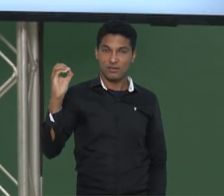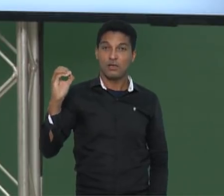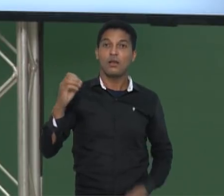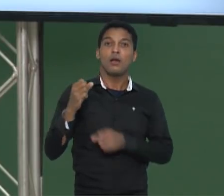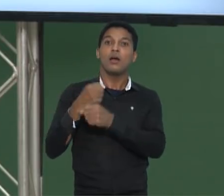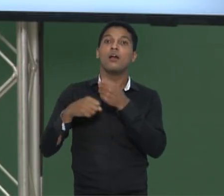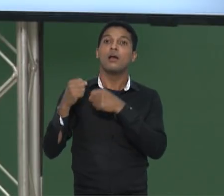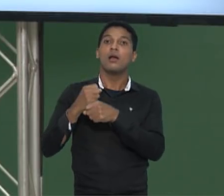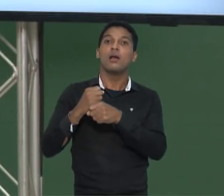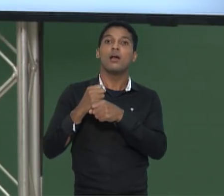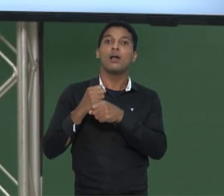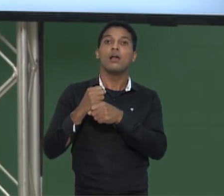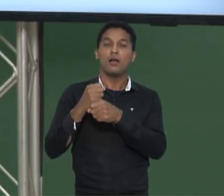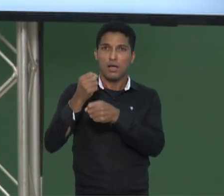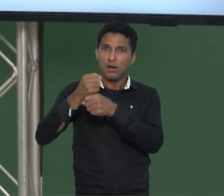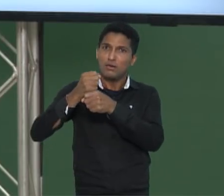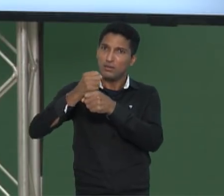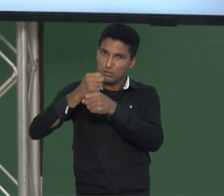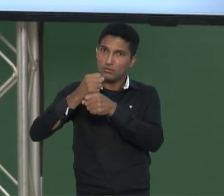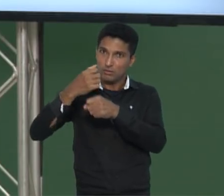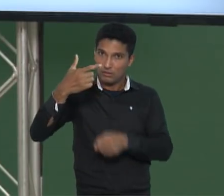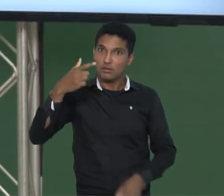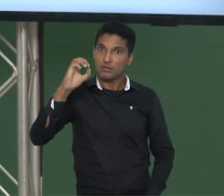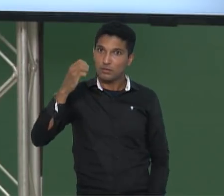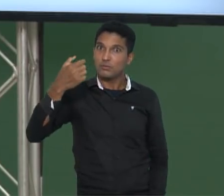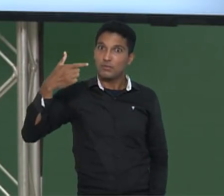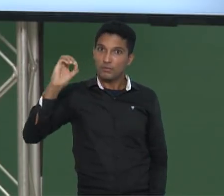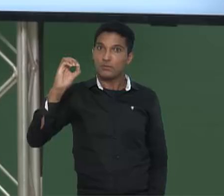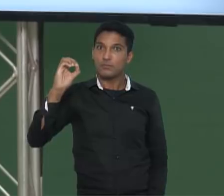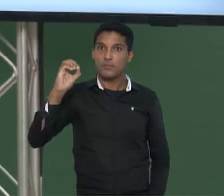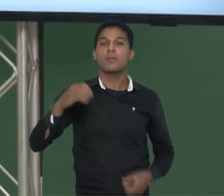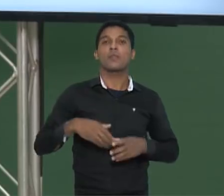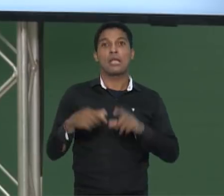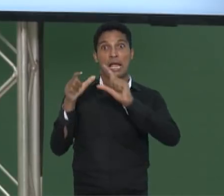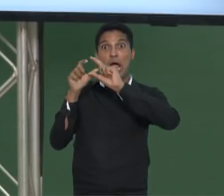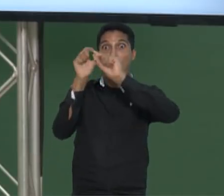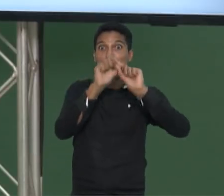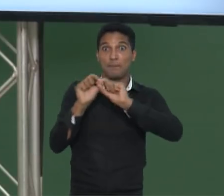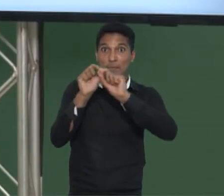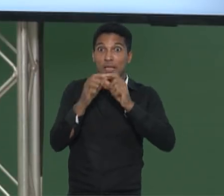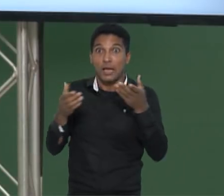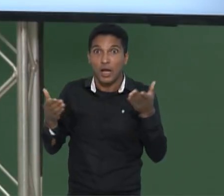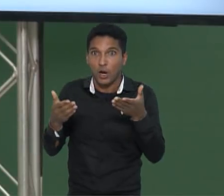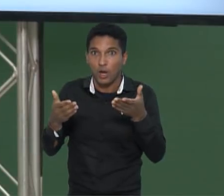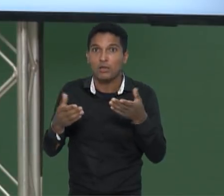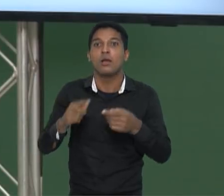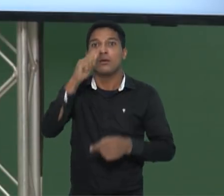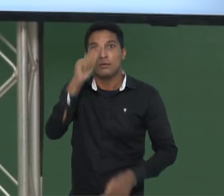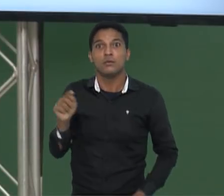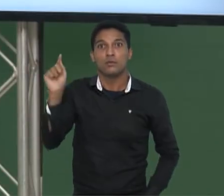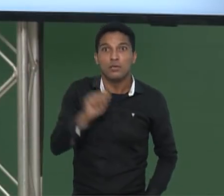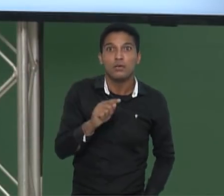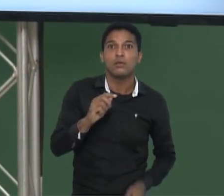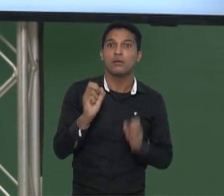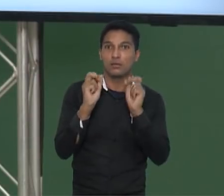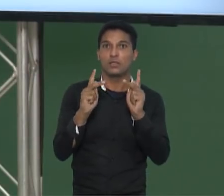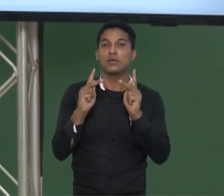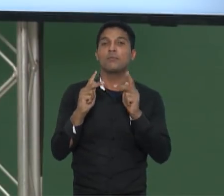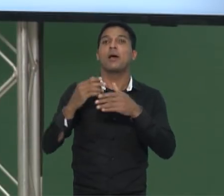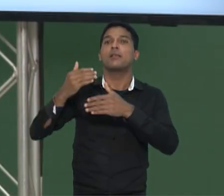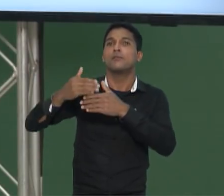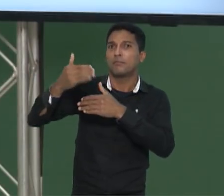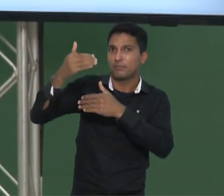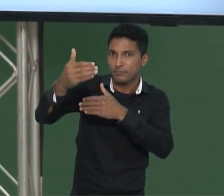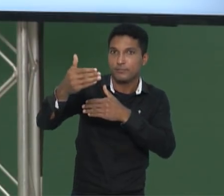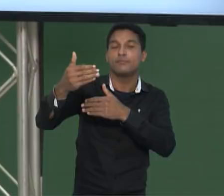elas foram suspensas, ainda não está marcado quando que elas acontecerão, só sabemos que elas acontecerão em Tóquio,